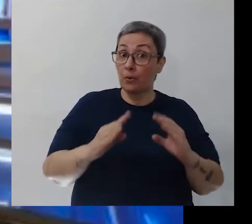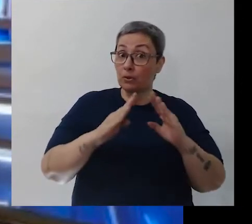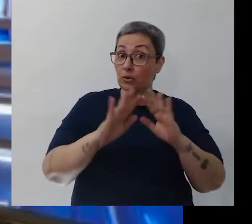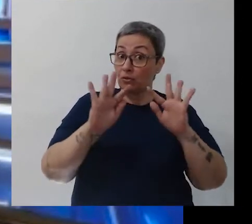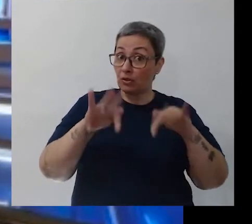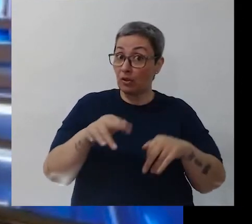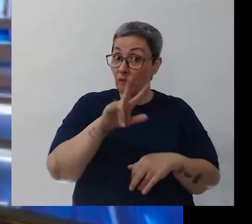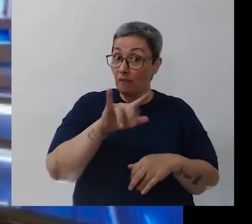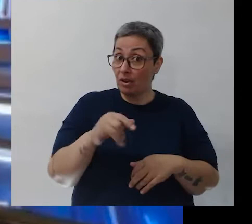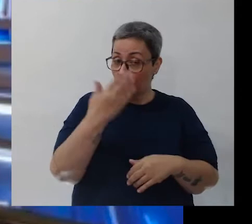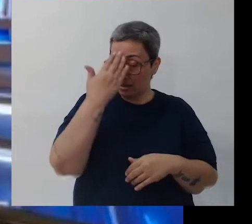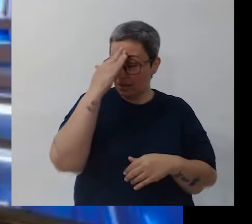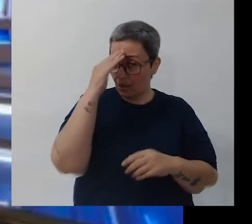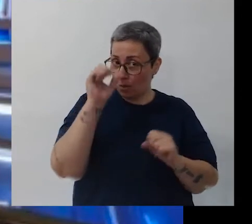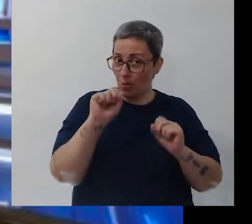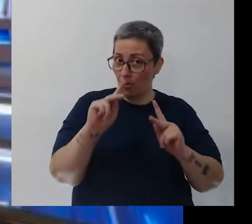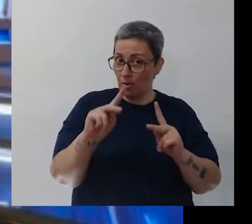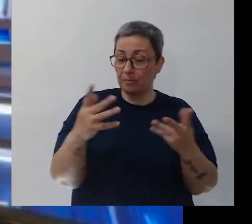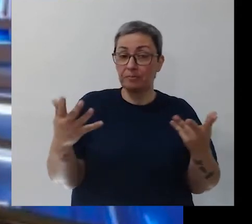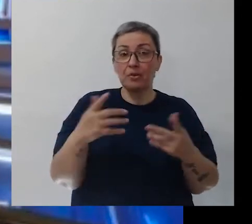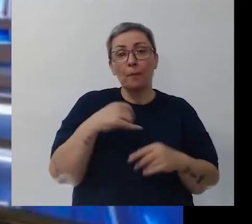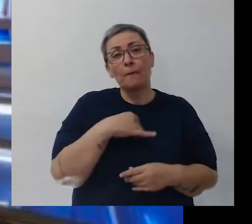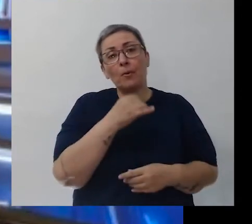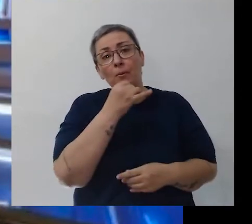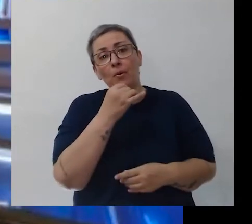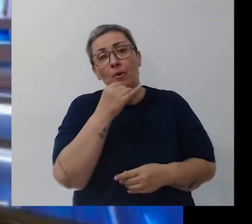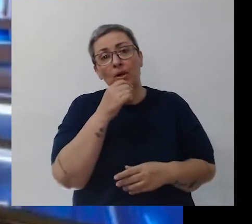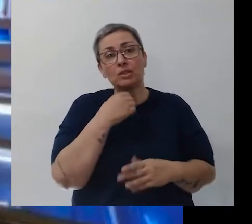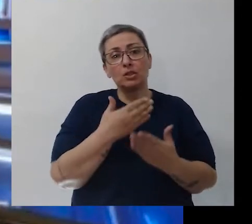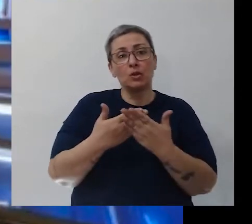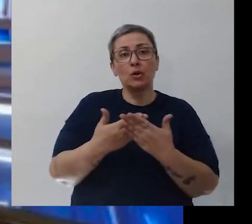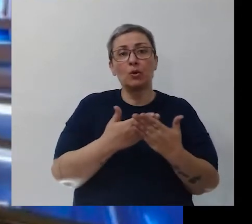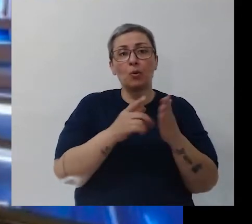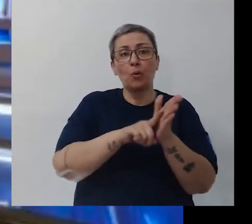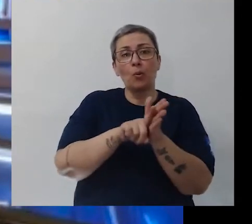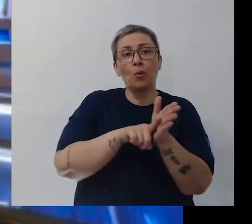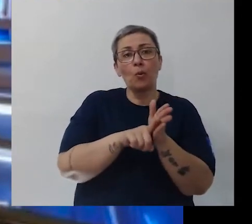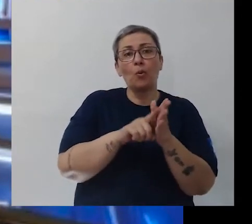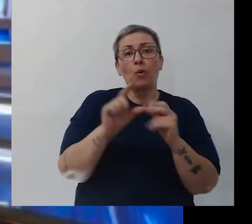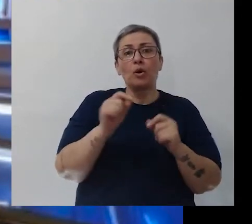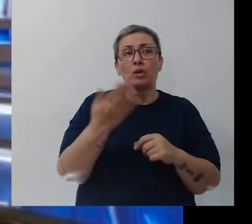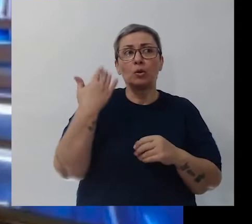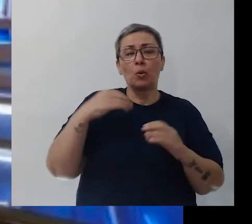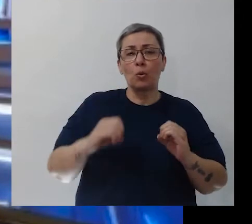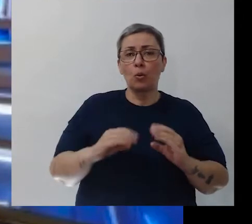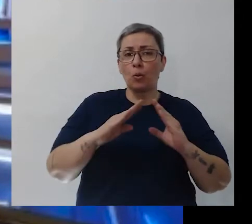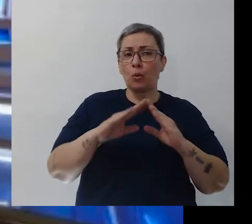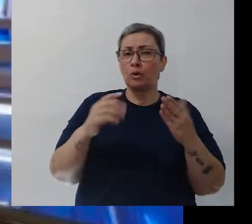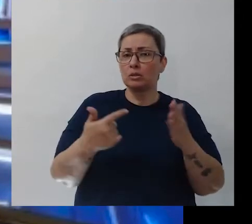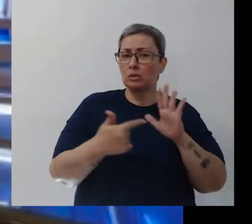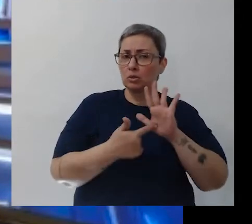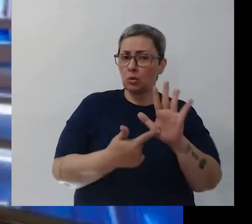você vai entender, ok? Um exemplo desse estudo foi a pesquisa que trouxe no último programa, quando mostrei